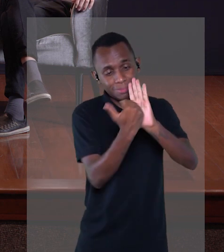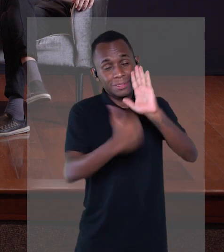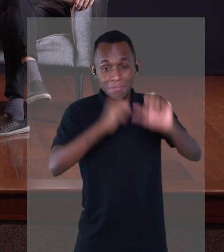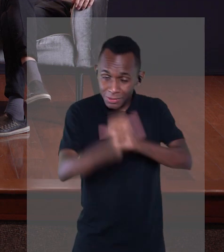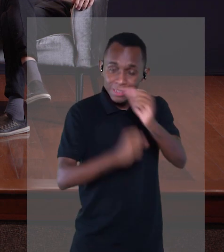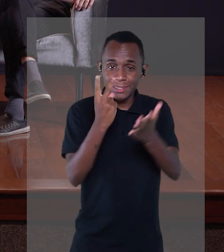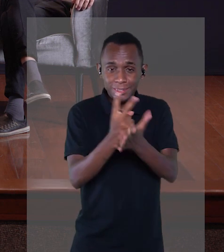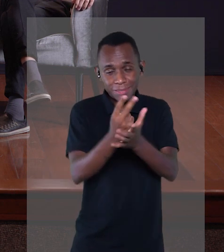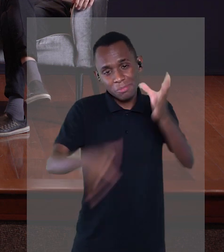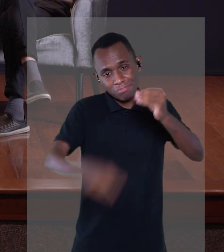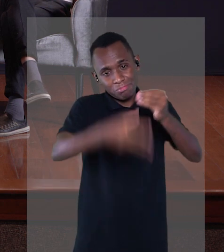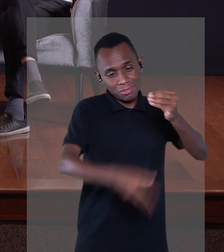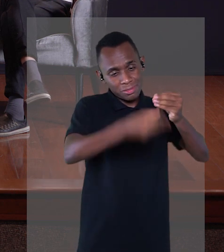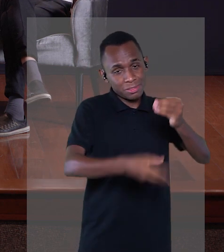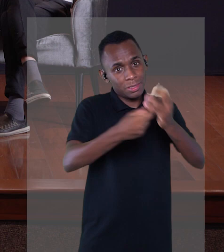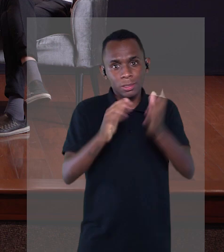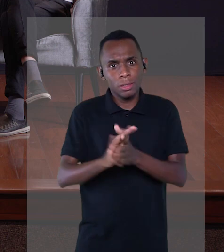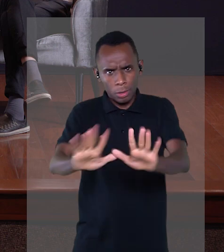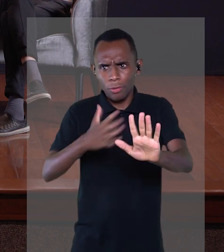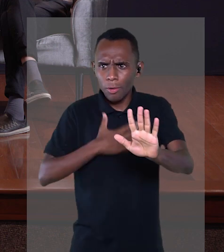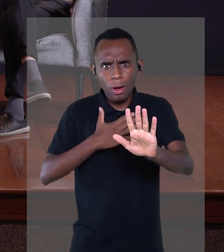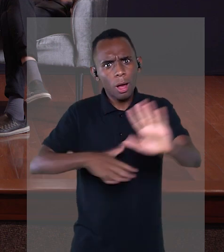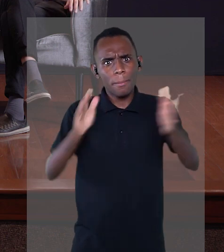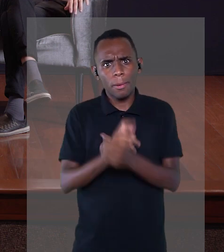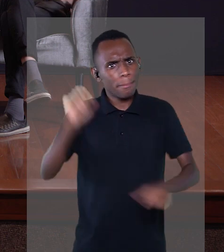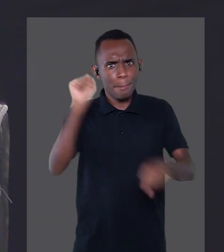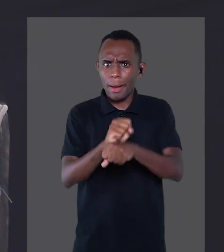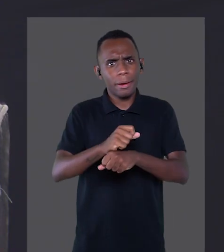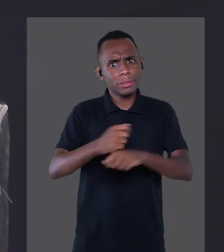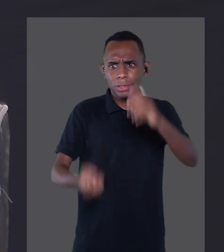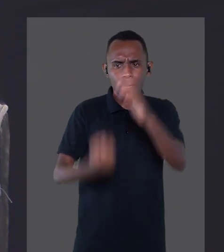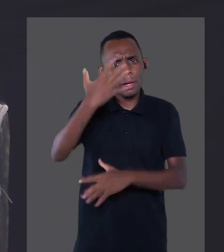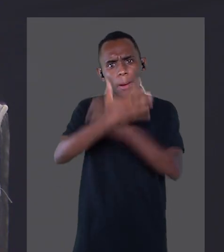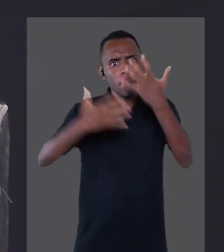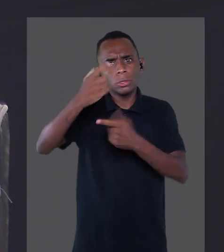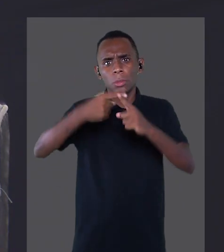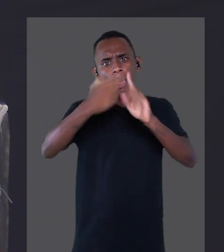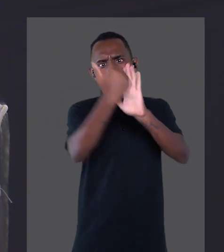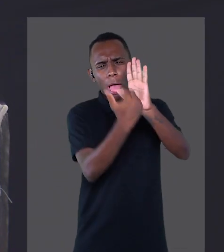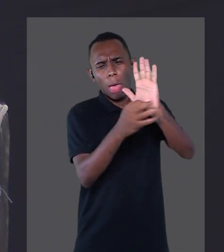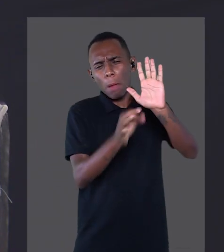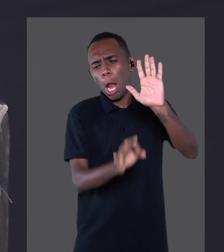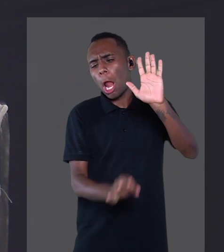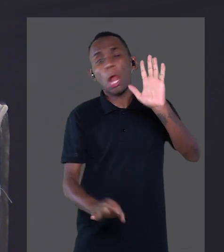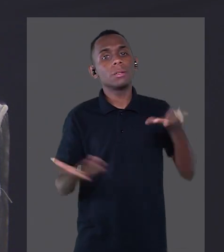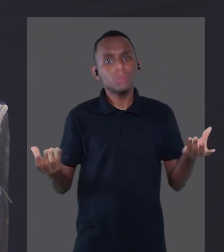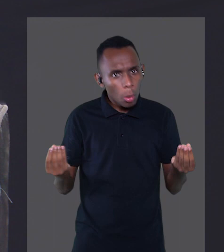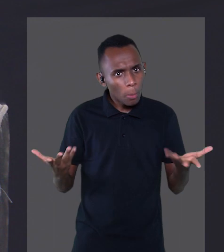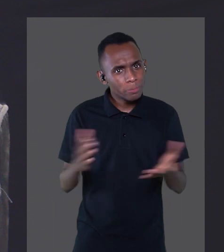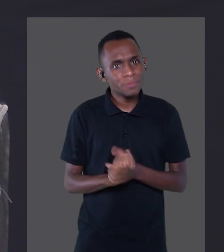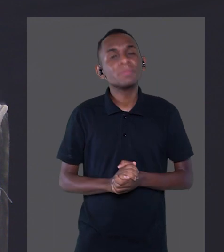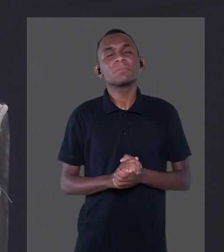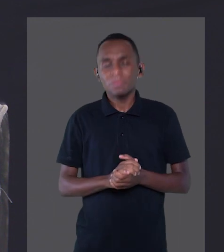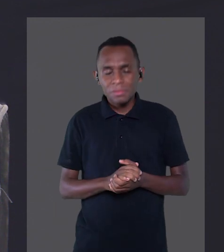todo. Sim. Uma hora falou assim, não, olha, vamos parar de fazer, porque música. senão vai ficar muito difícil escolher.